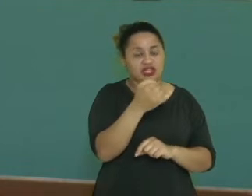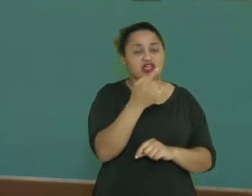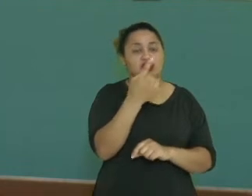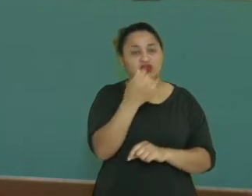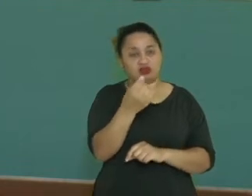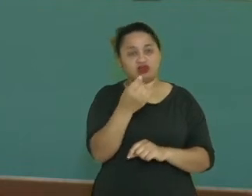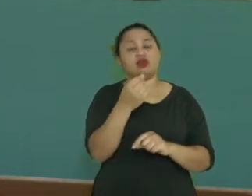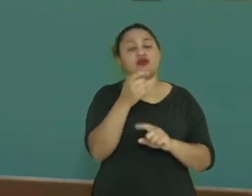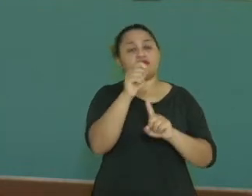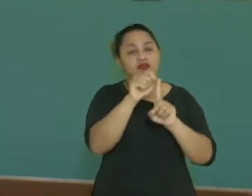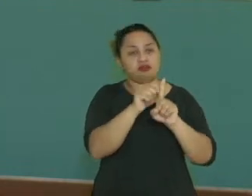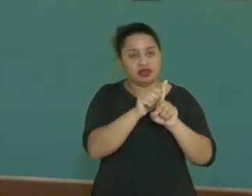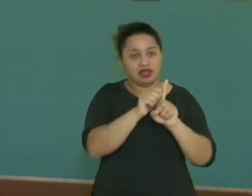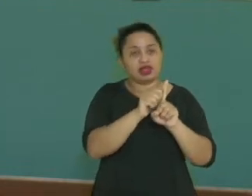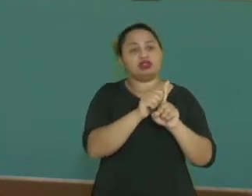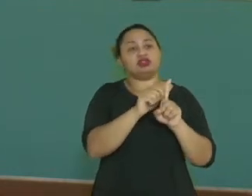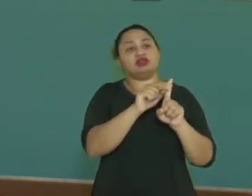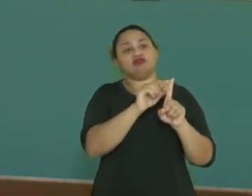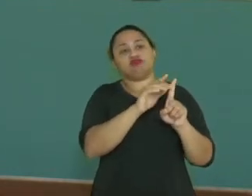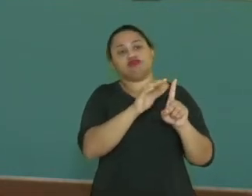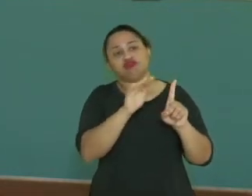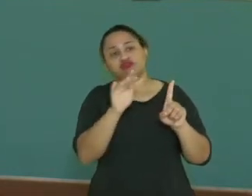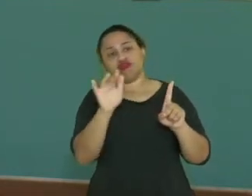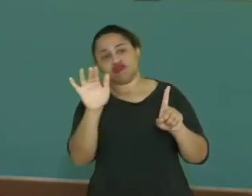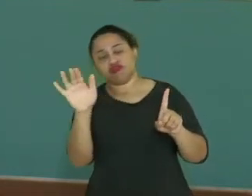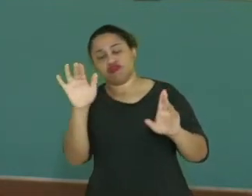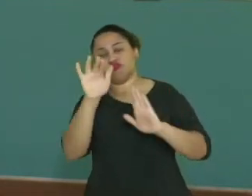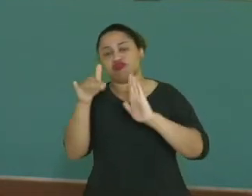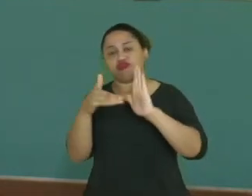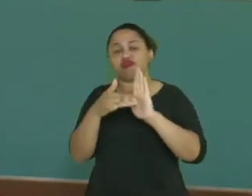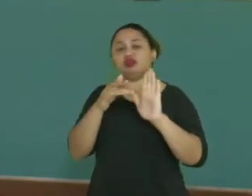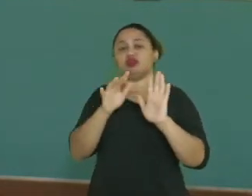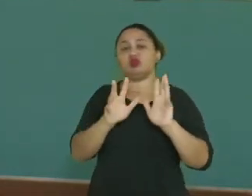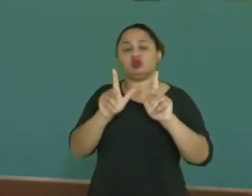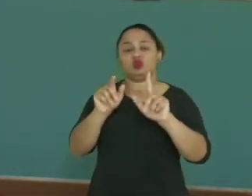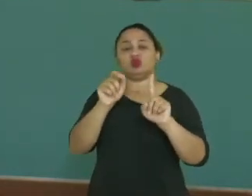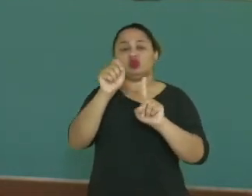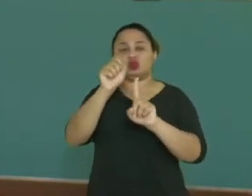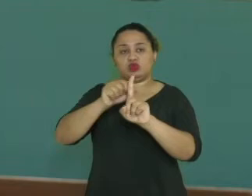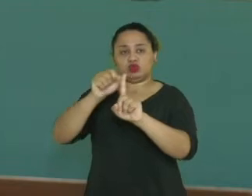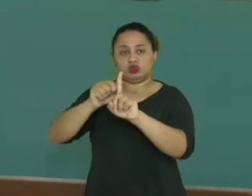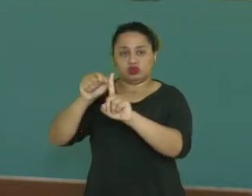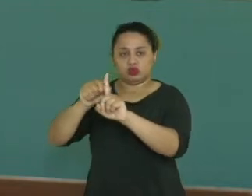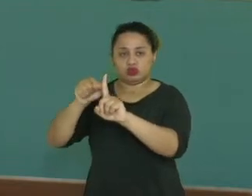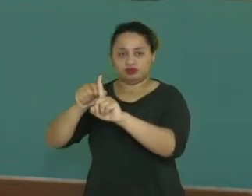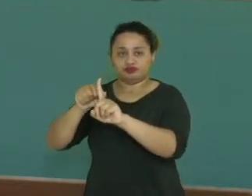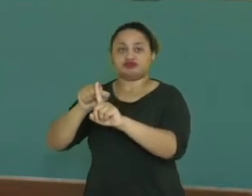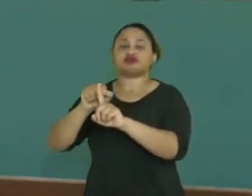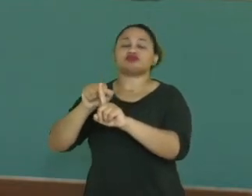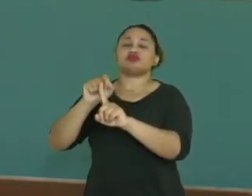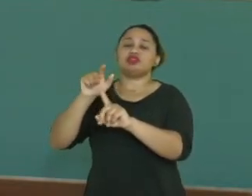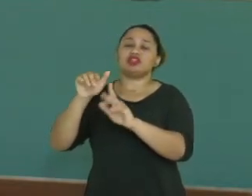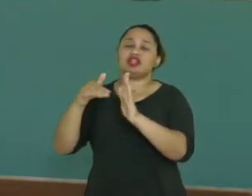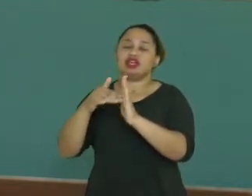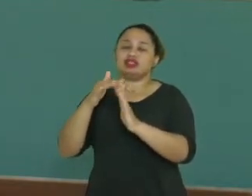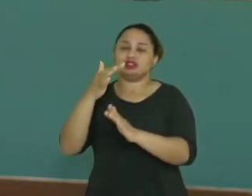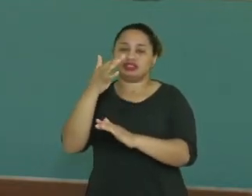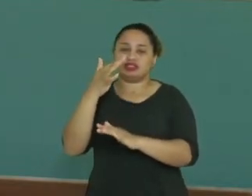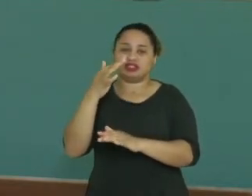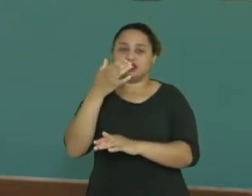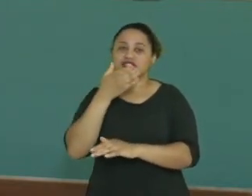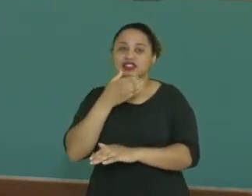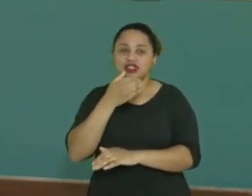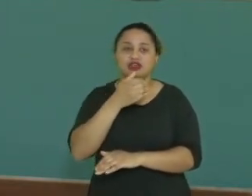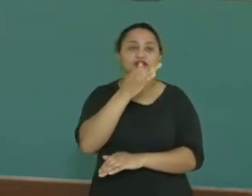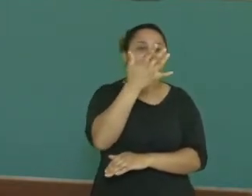o mês, né? O mês em relação ali ao ano, né? De 2016. Então, de janeiro, fevereiro, março, abril,